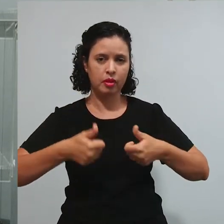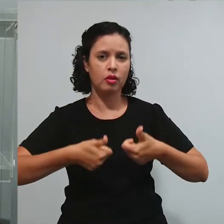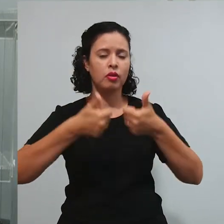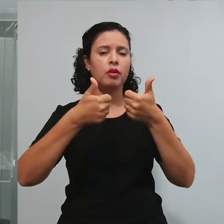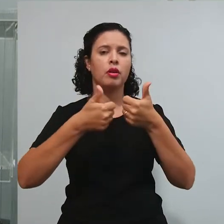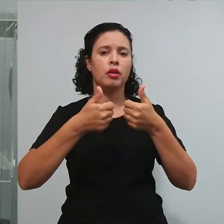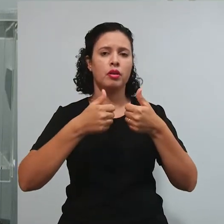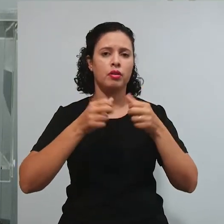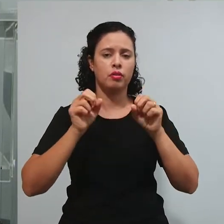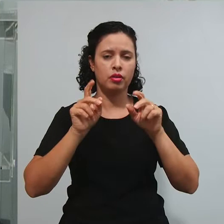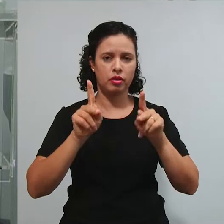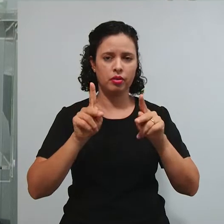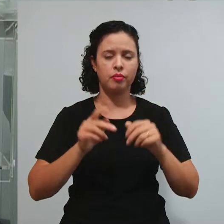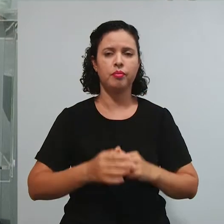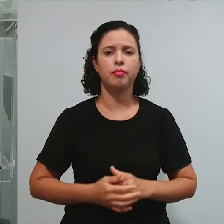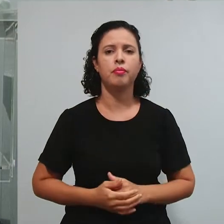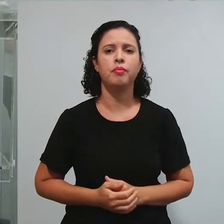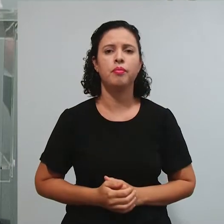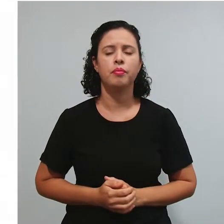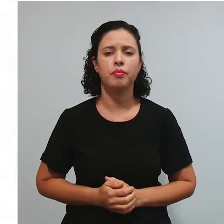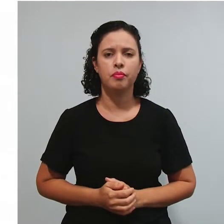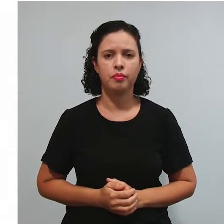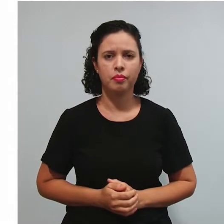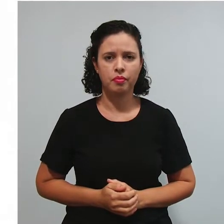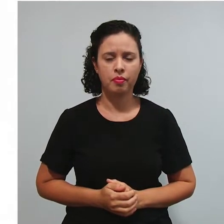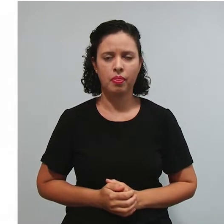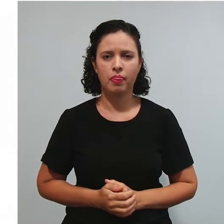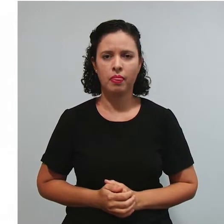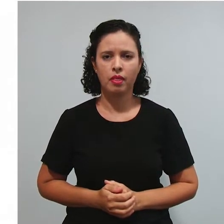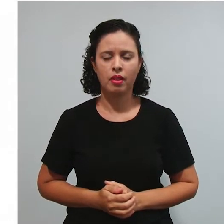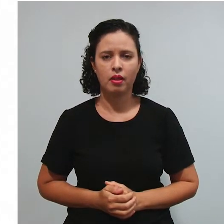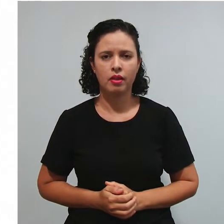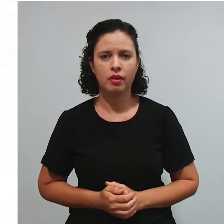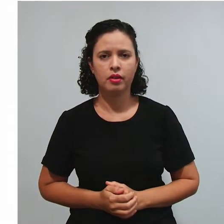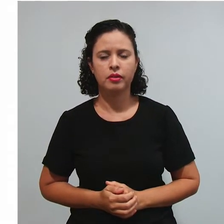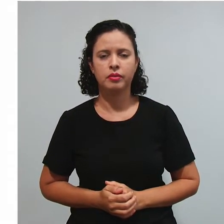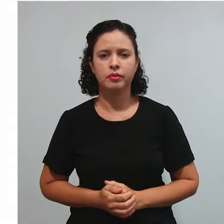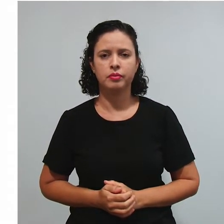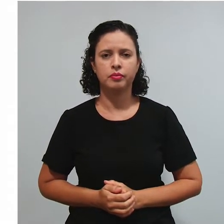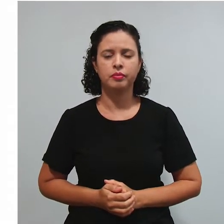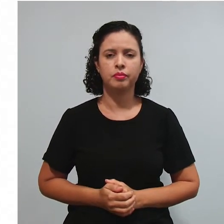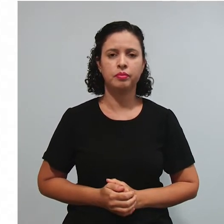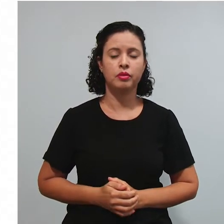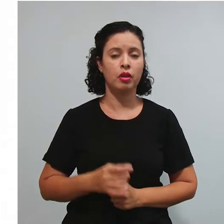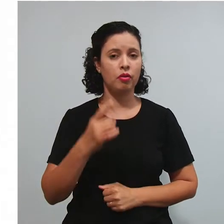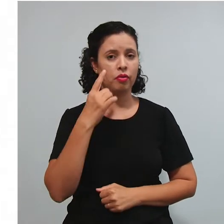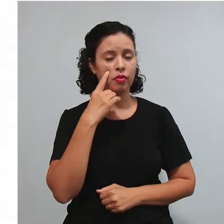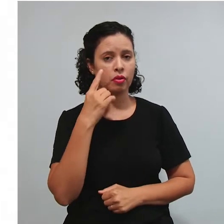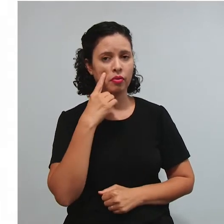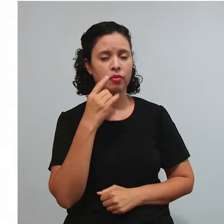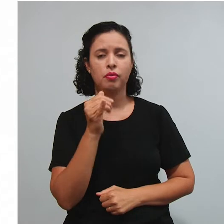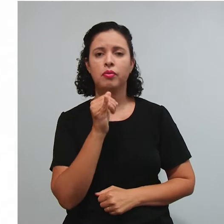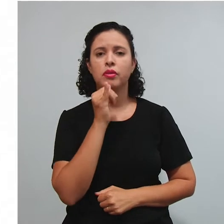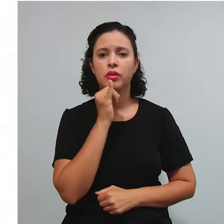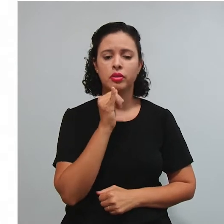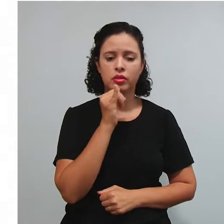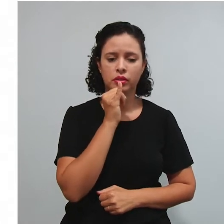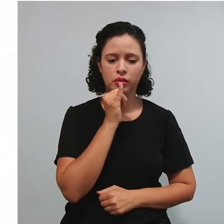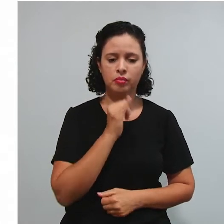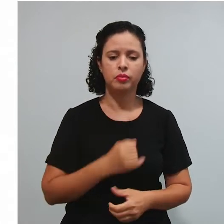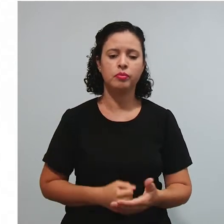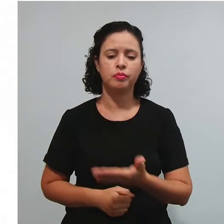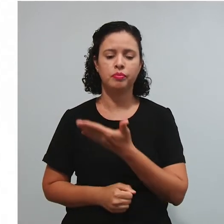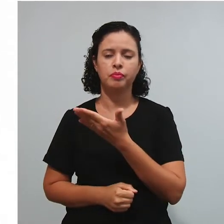certo? Vamos ver aqui esse outro exemplo. Imaginem, por exemplo, esse exemplo aqui é de Laudon e